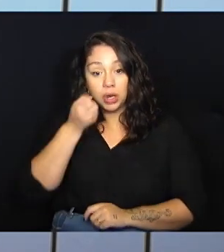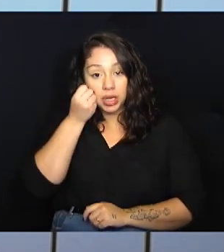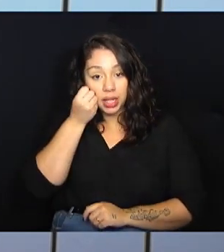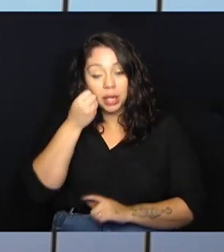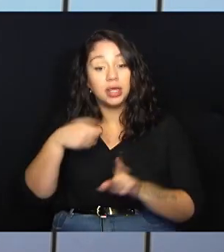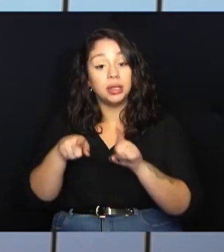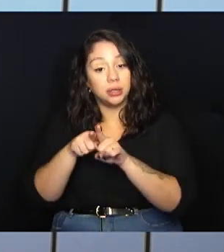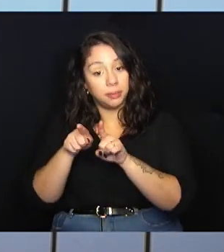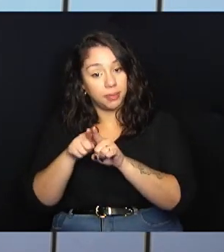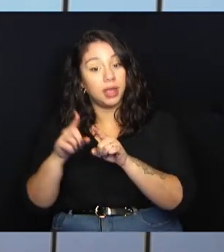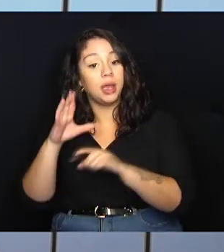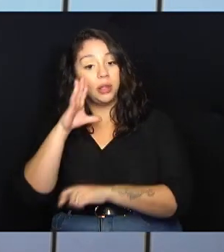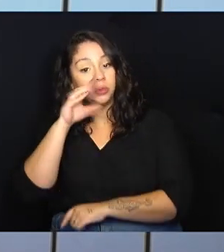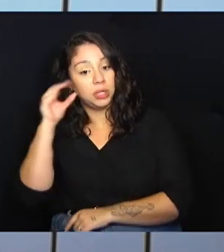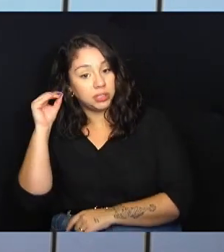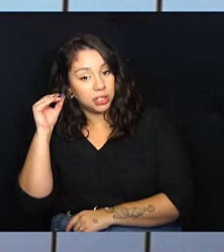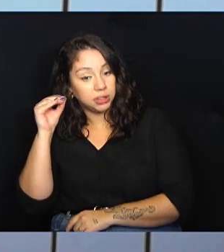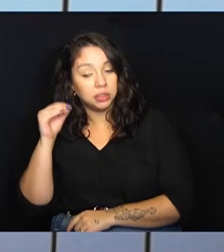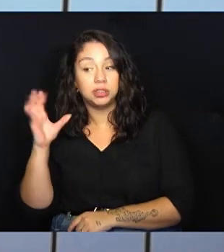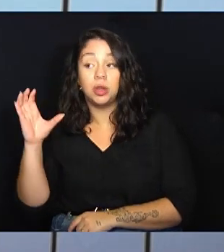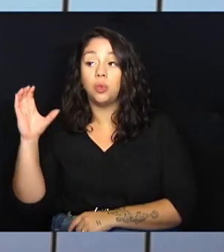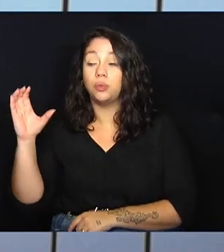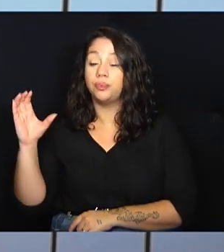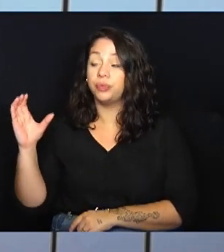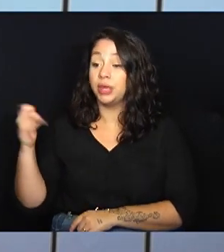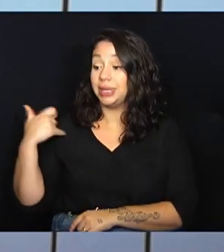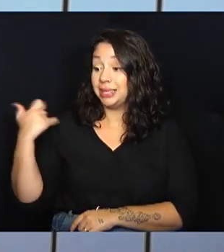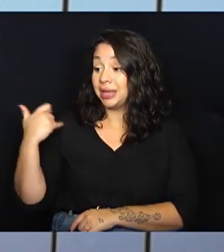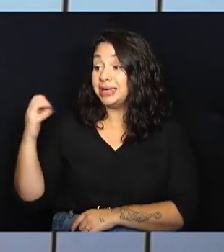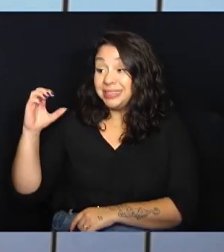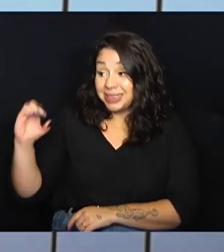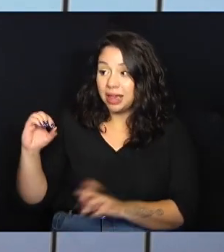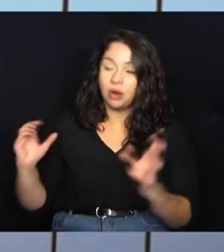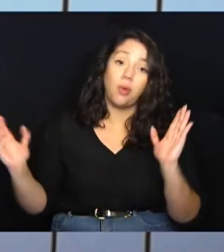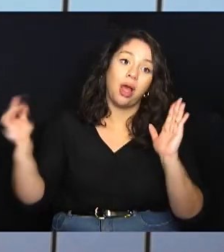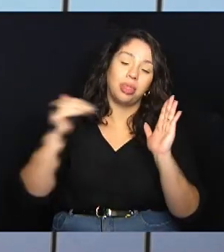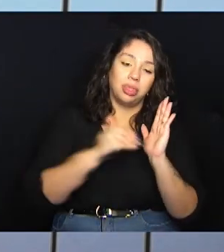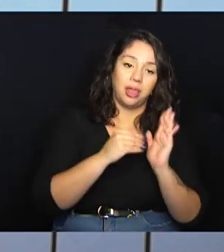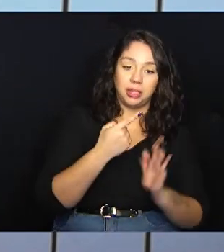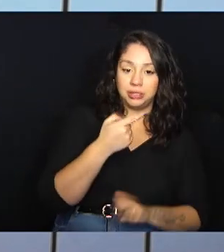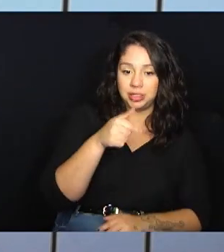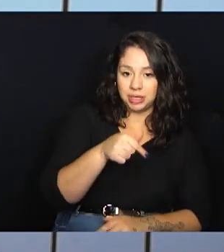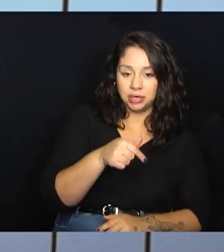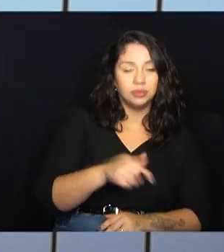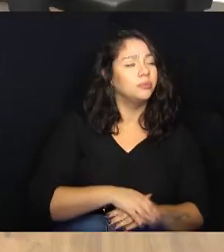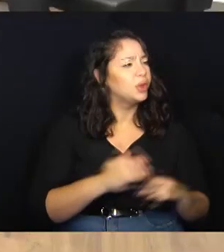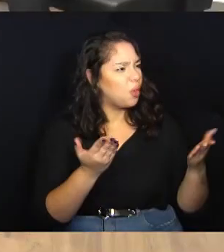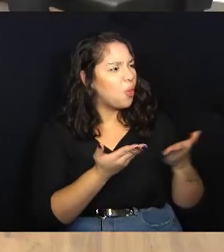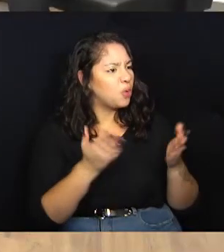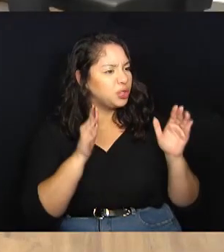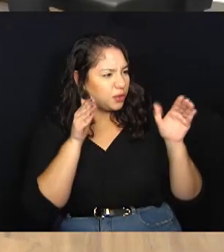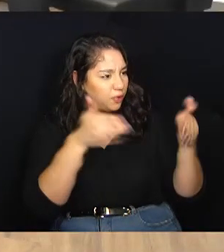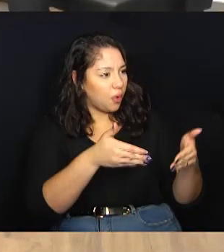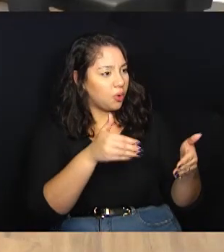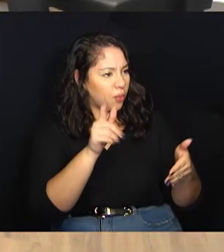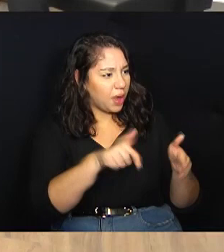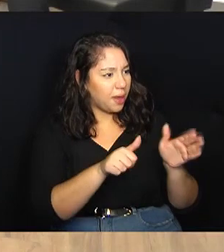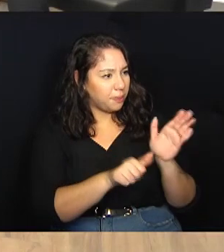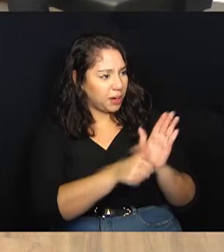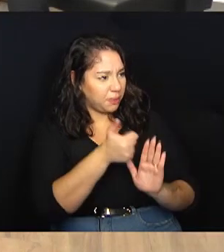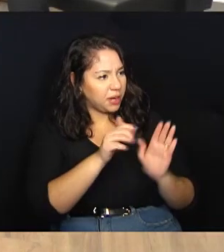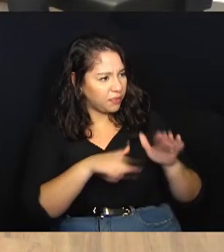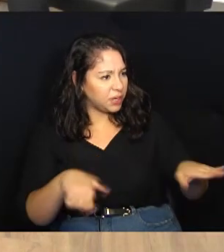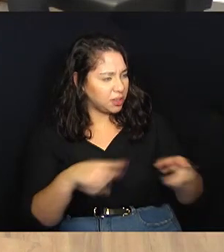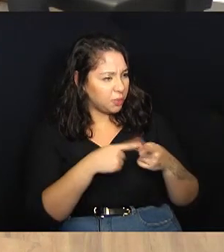também adolescentes, né? Então, de 0 a 17 anos. Hoje a gente está mais focado na primeira infância por causa da demanda, é isso? Na